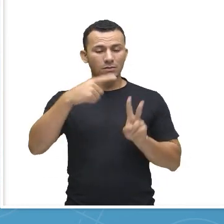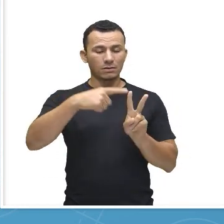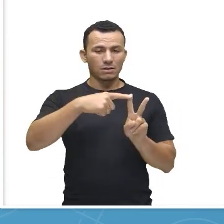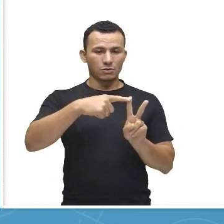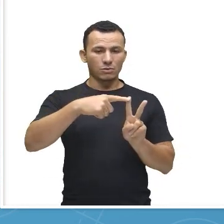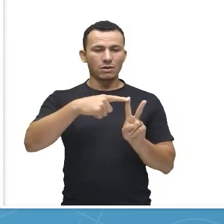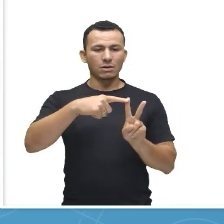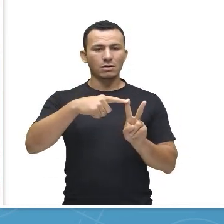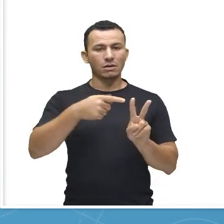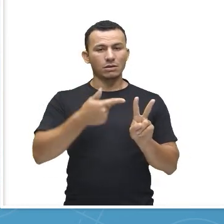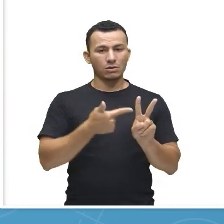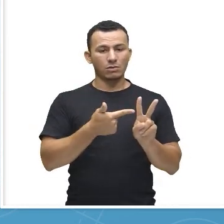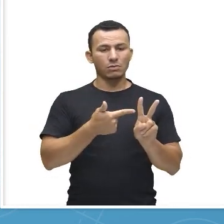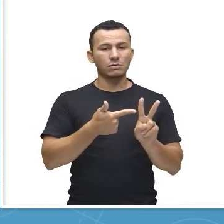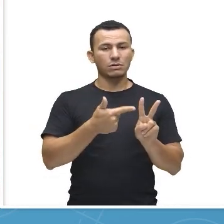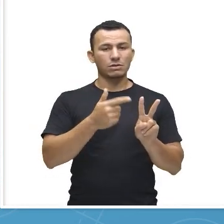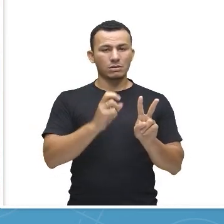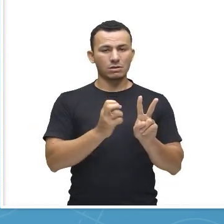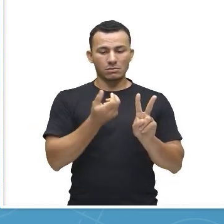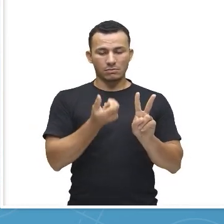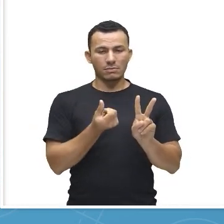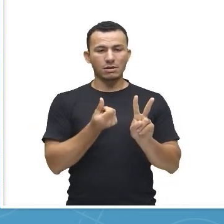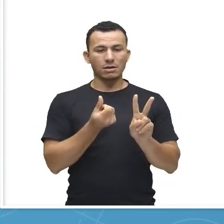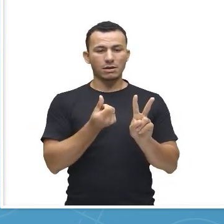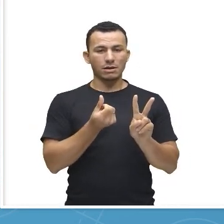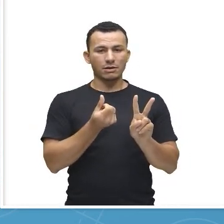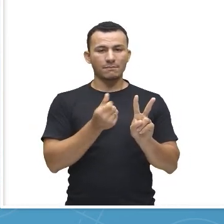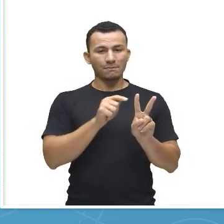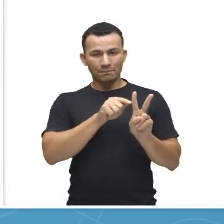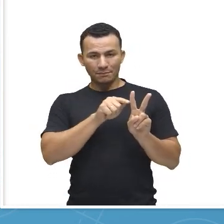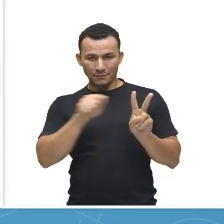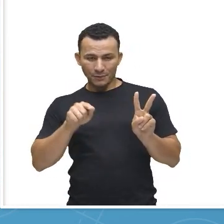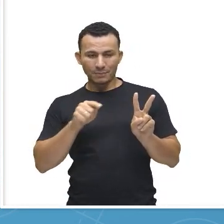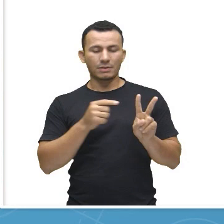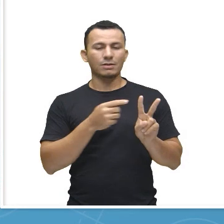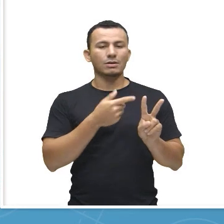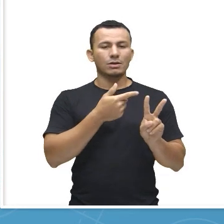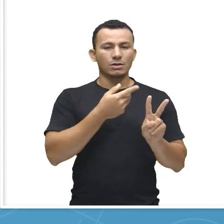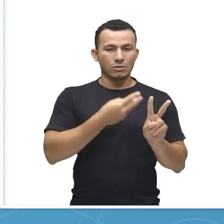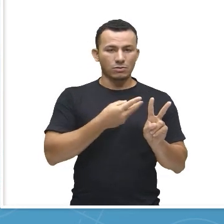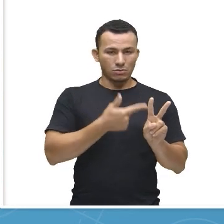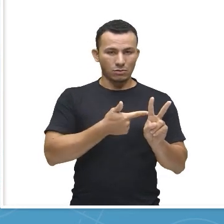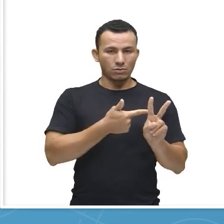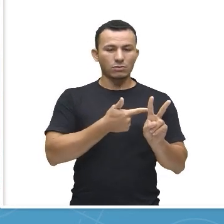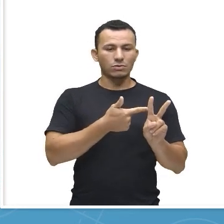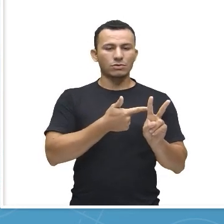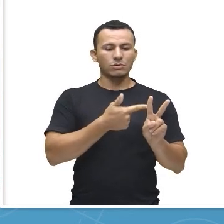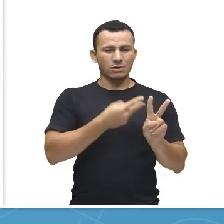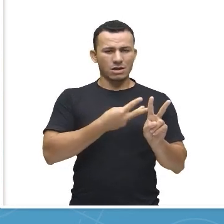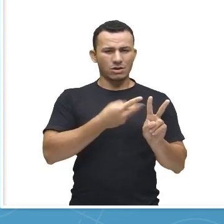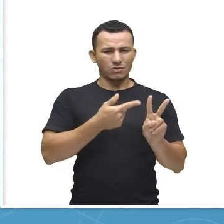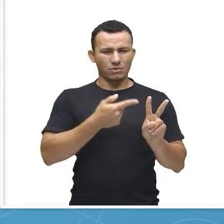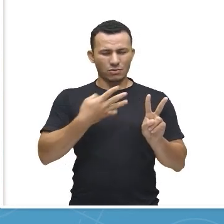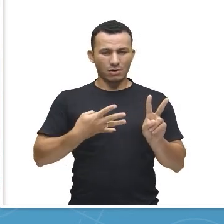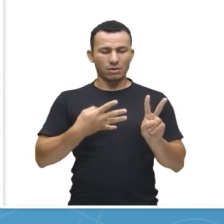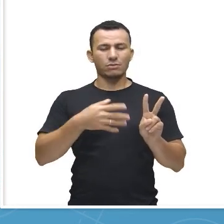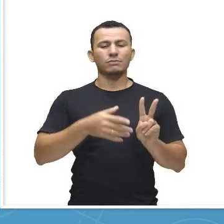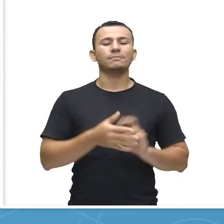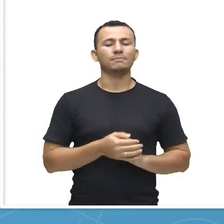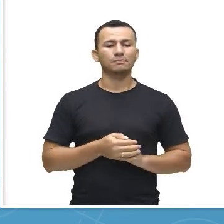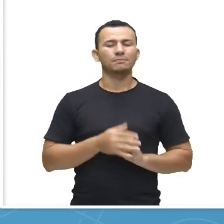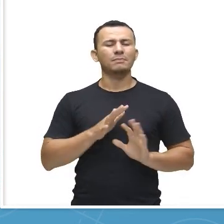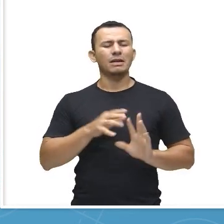de 256 sobre 324. Beleza. Então, aqui, nós vamos